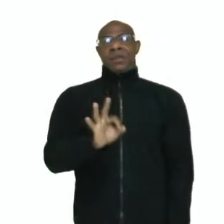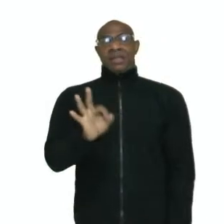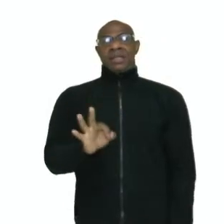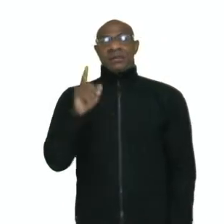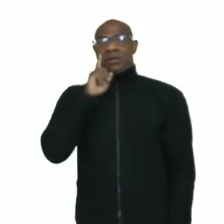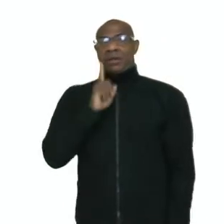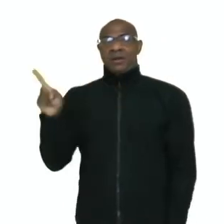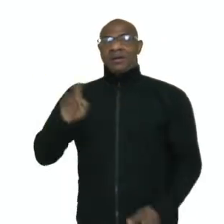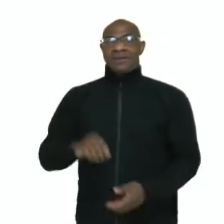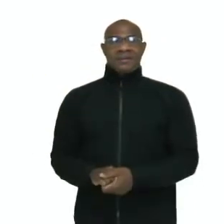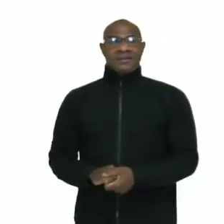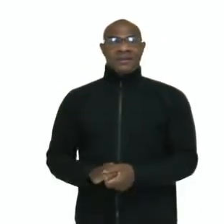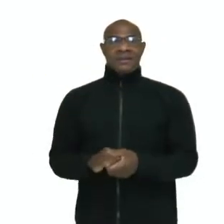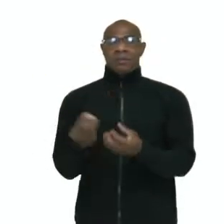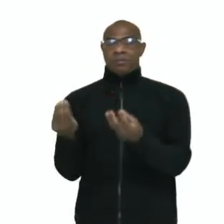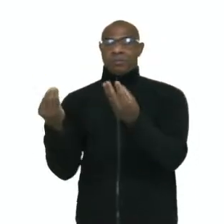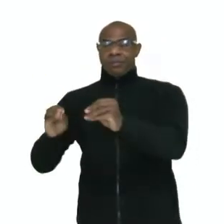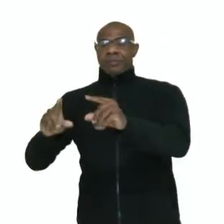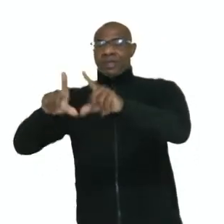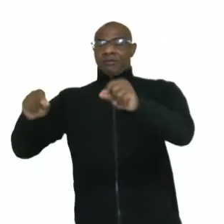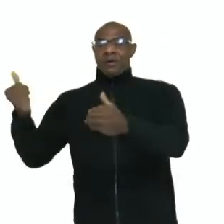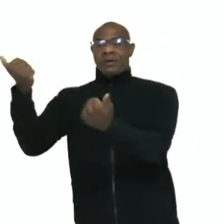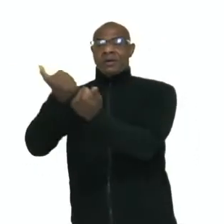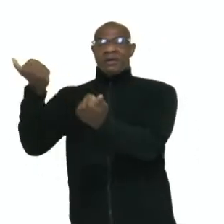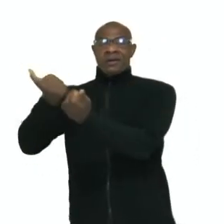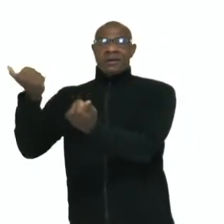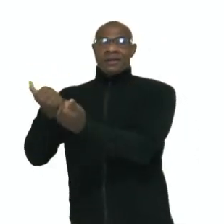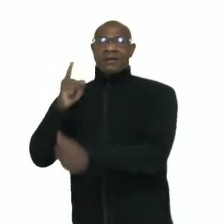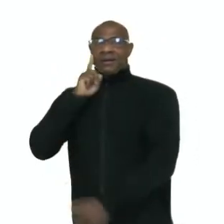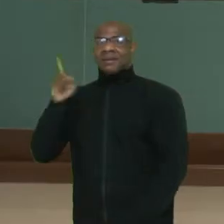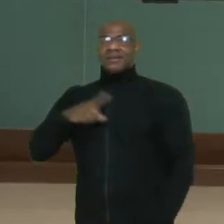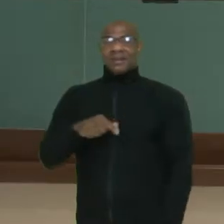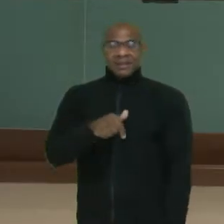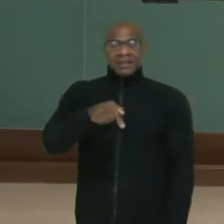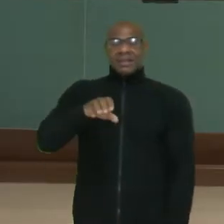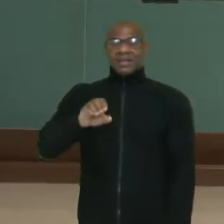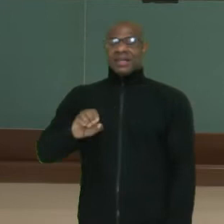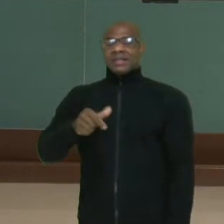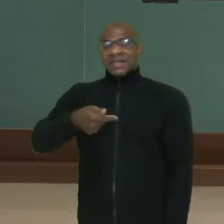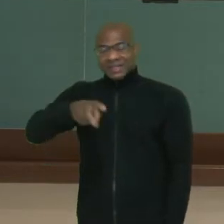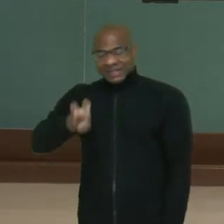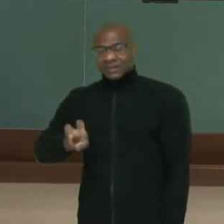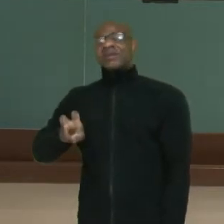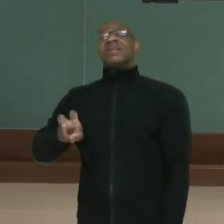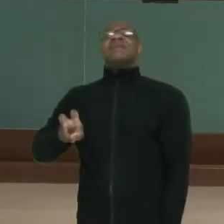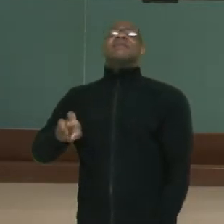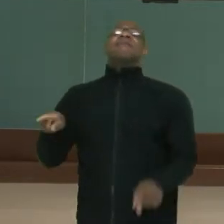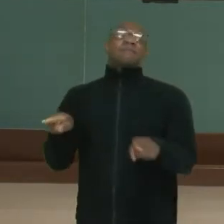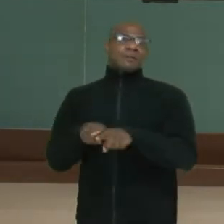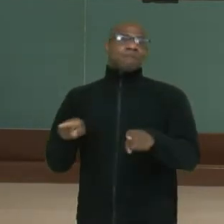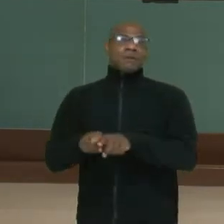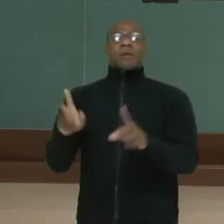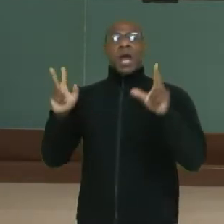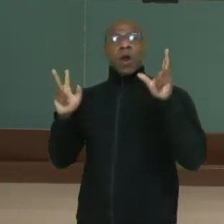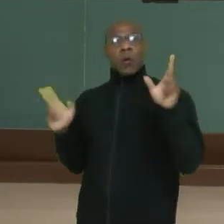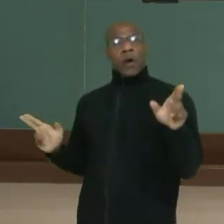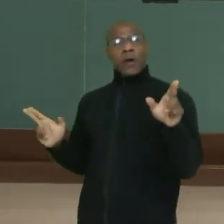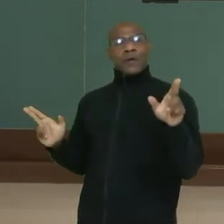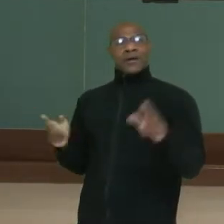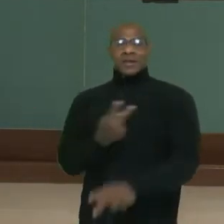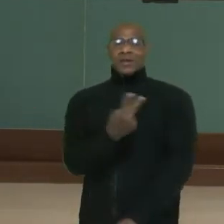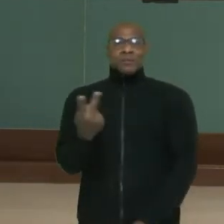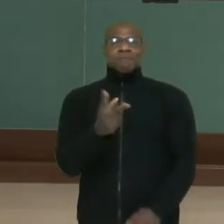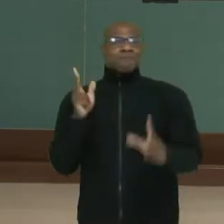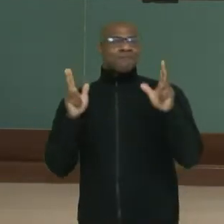só, ok? E aplicando aqui, nós temos 715 também. Então, repare que nós podemos fazer das